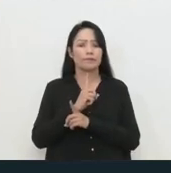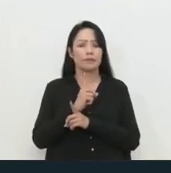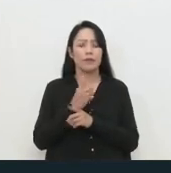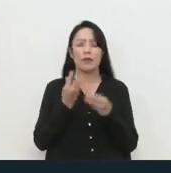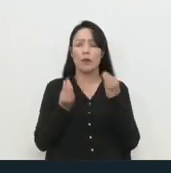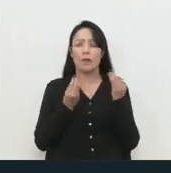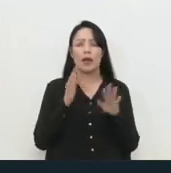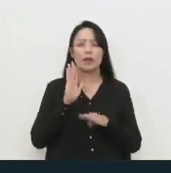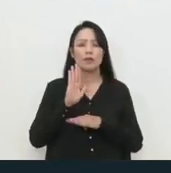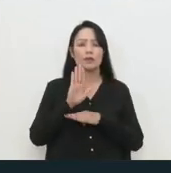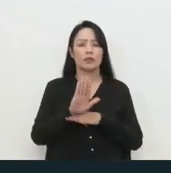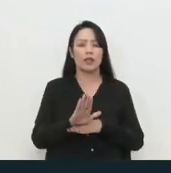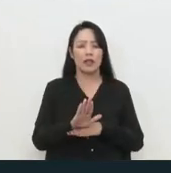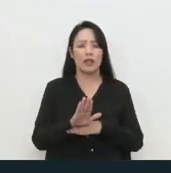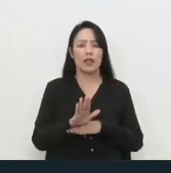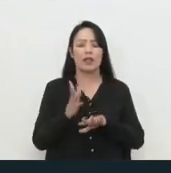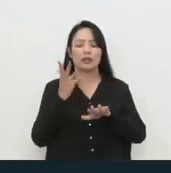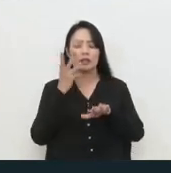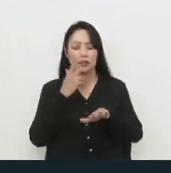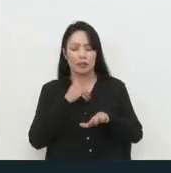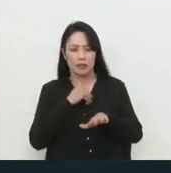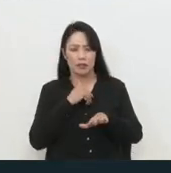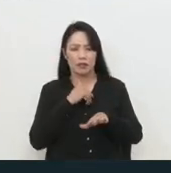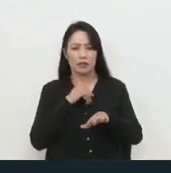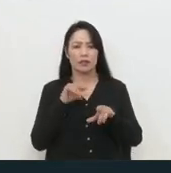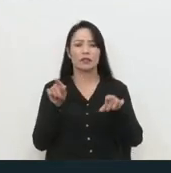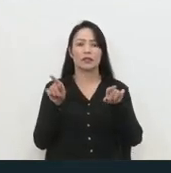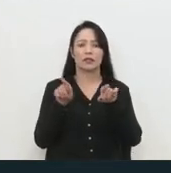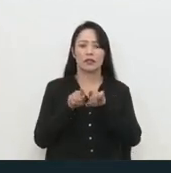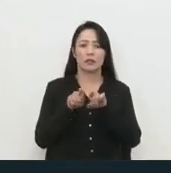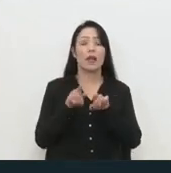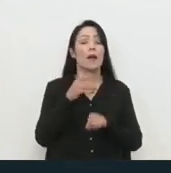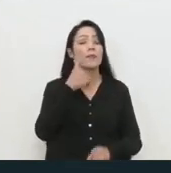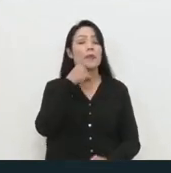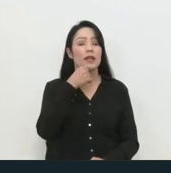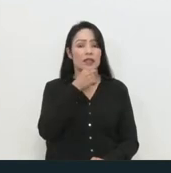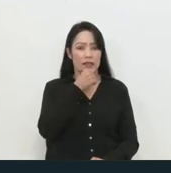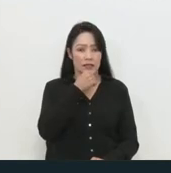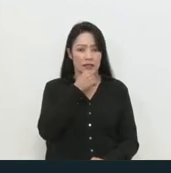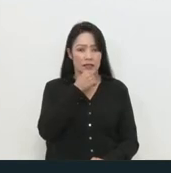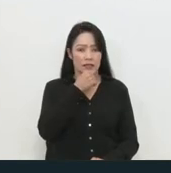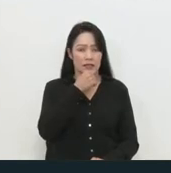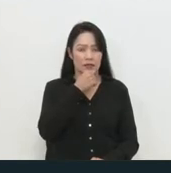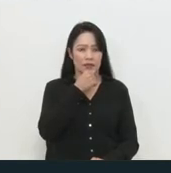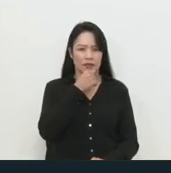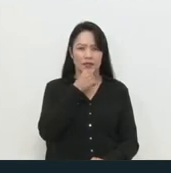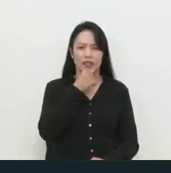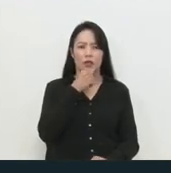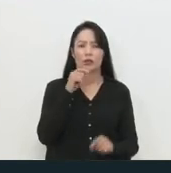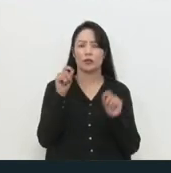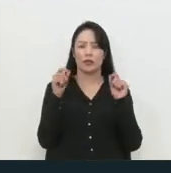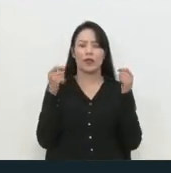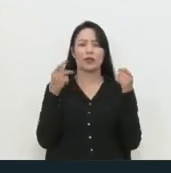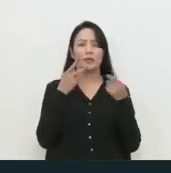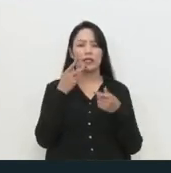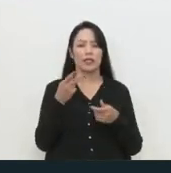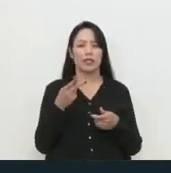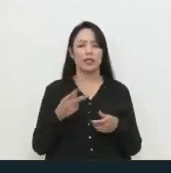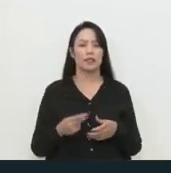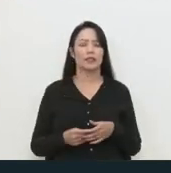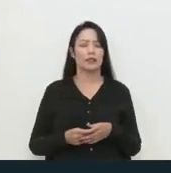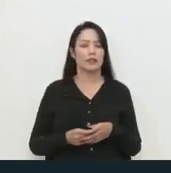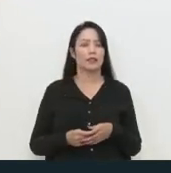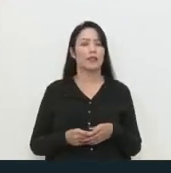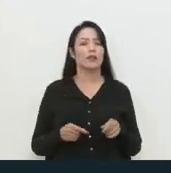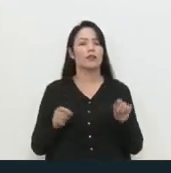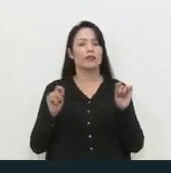ajudar essas crianças e essa mãe a questão que eu quero levantar aqui é o que